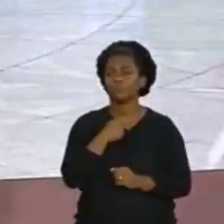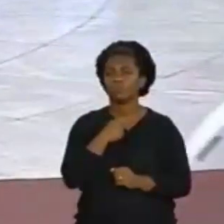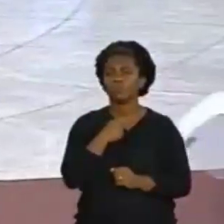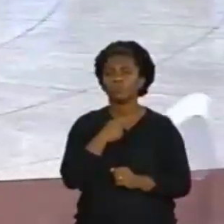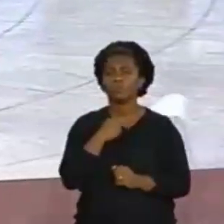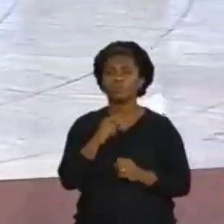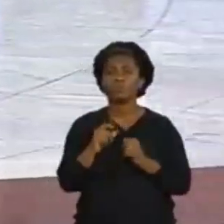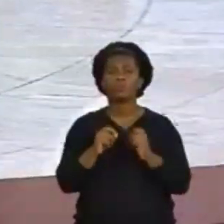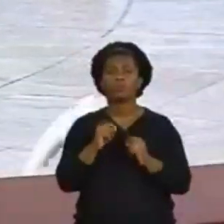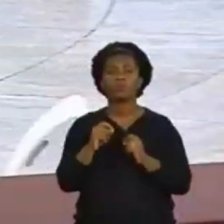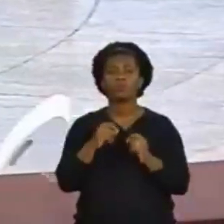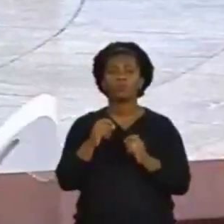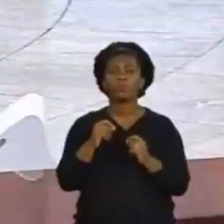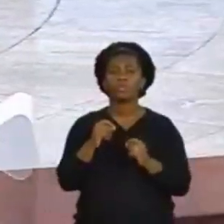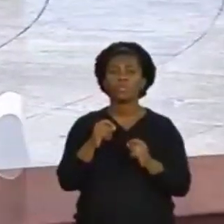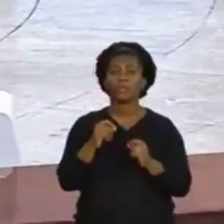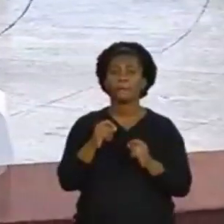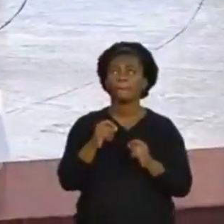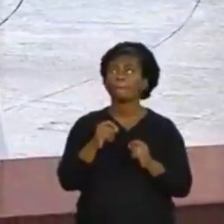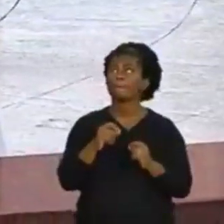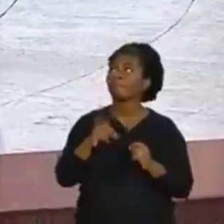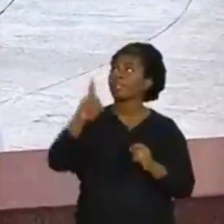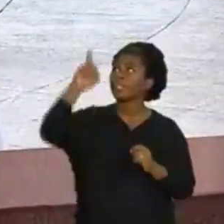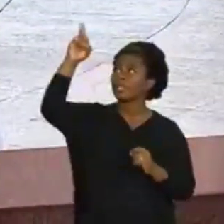trazer Deus para o seu nível,